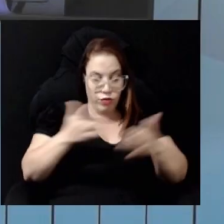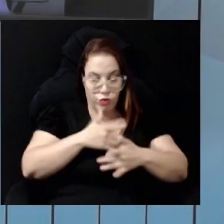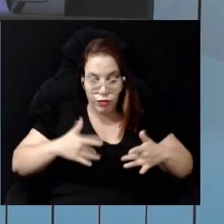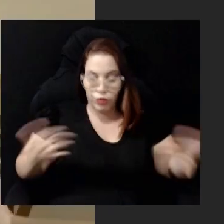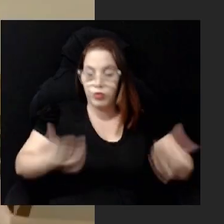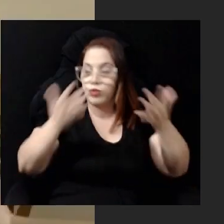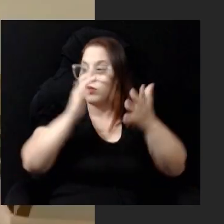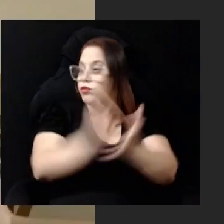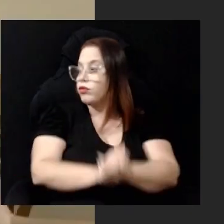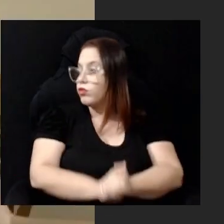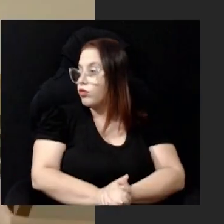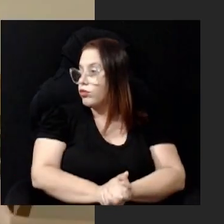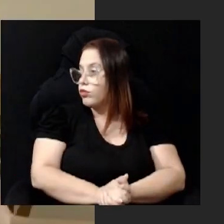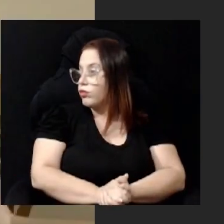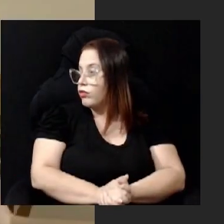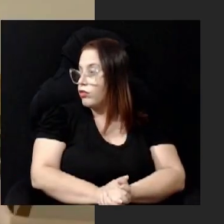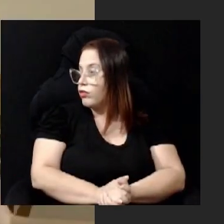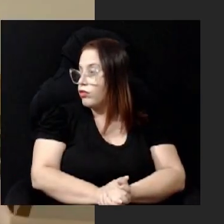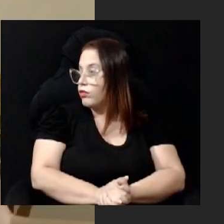Vida.